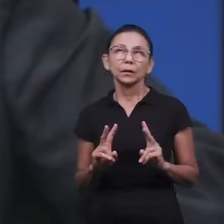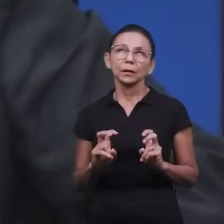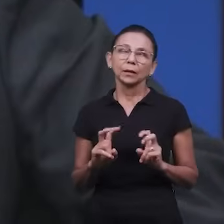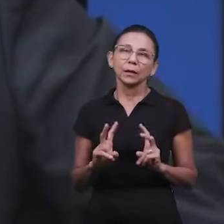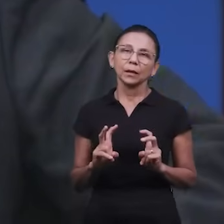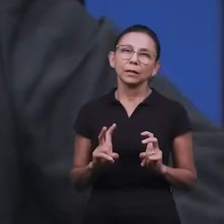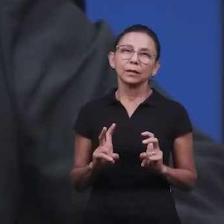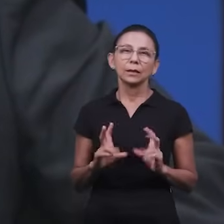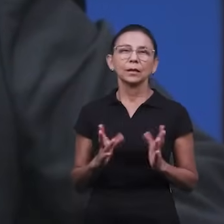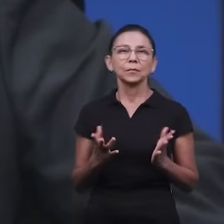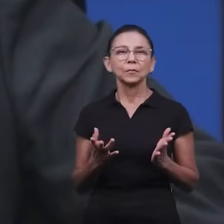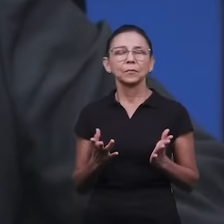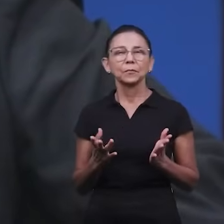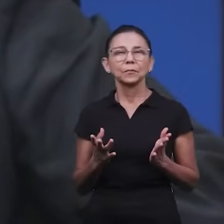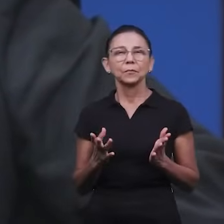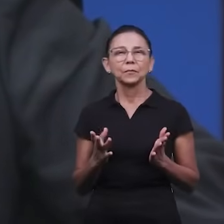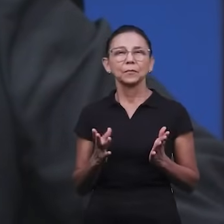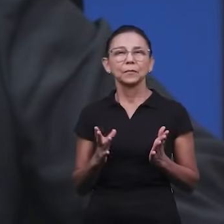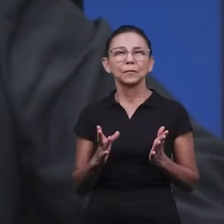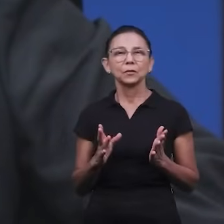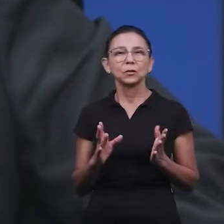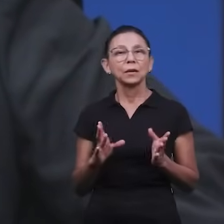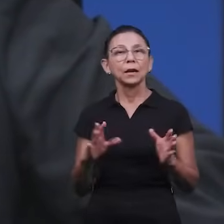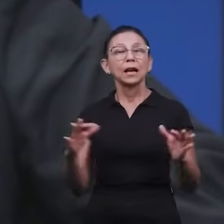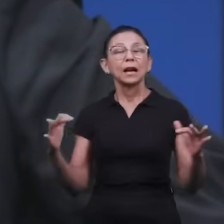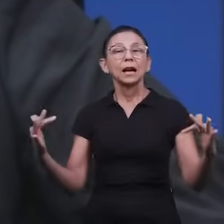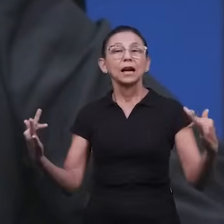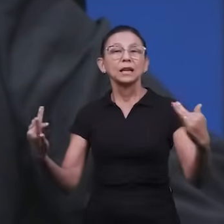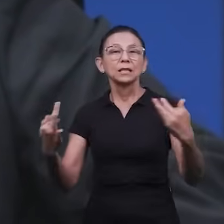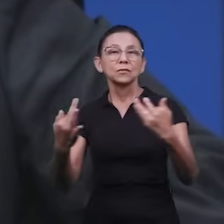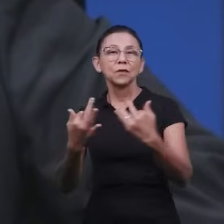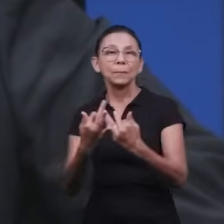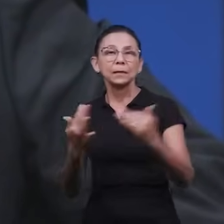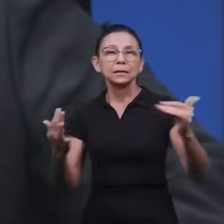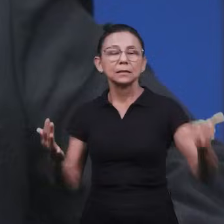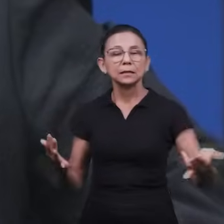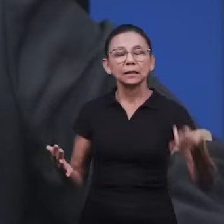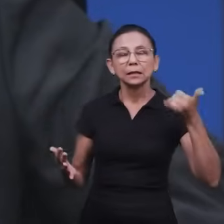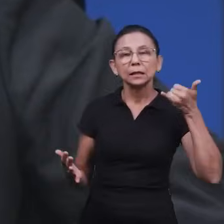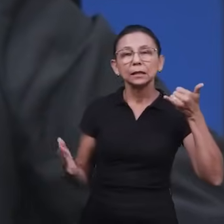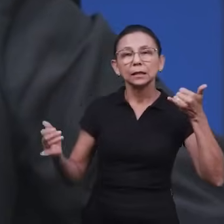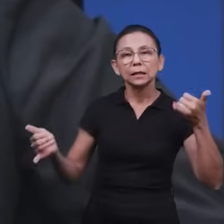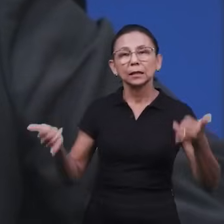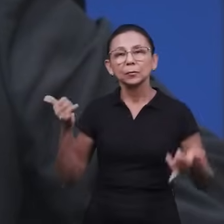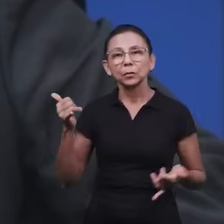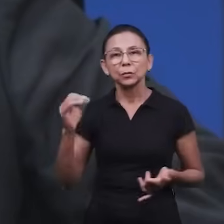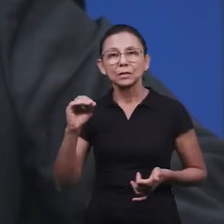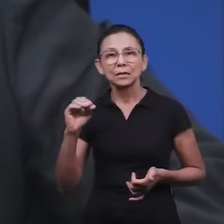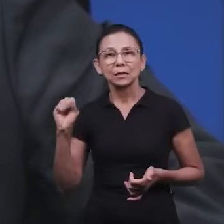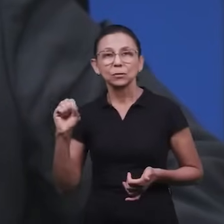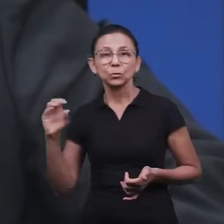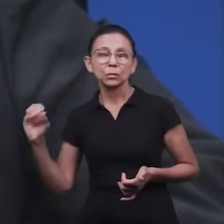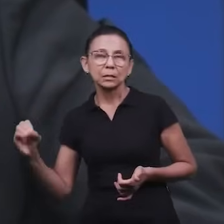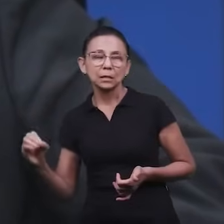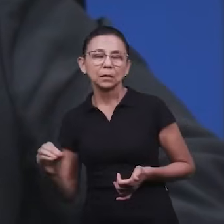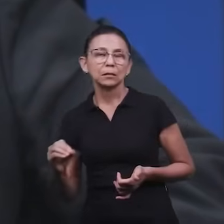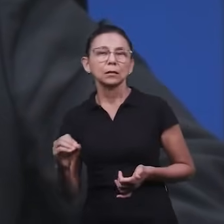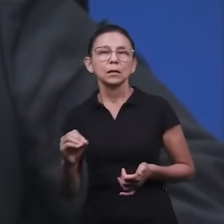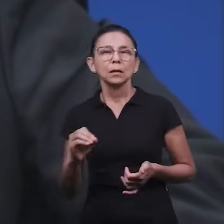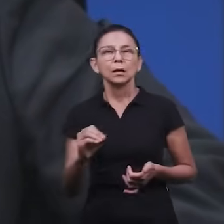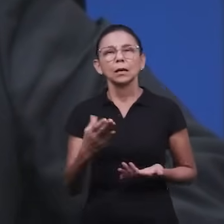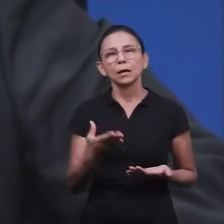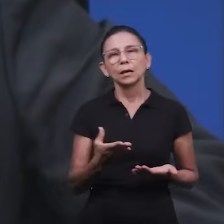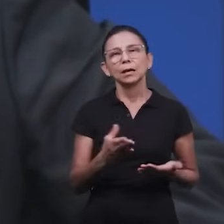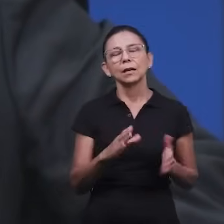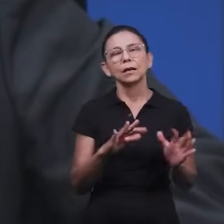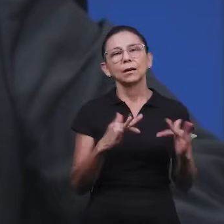o tema é mais sobre famílias que ligam, ou o marido, ou a esposa, ou filhos, que